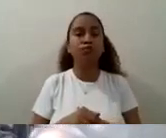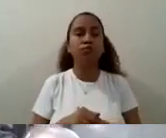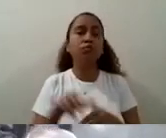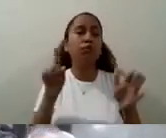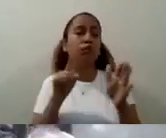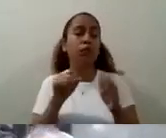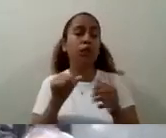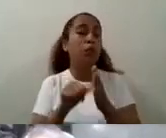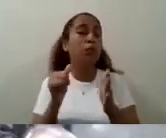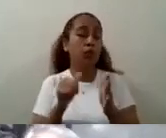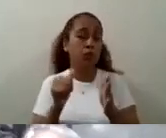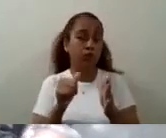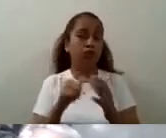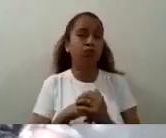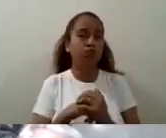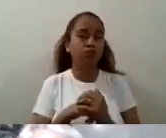Primeiro,